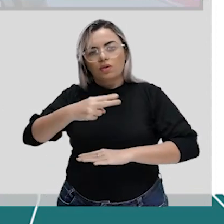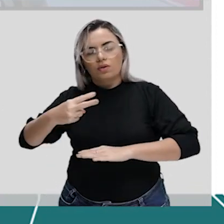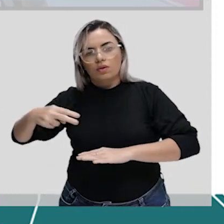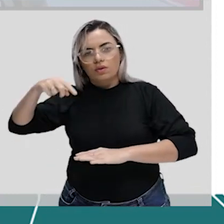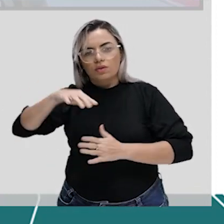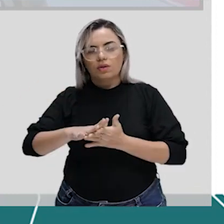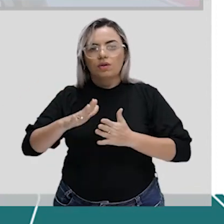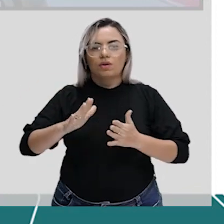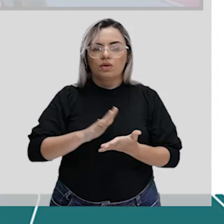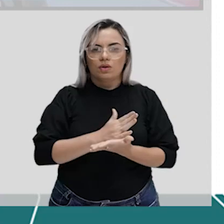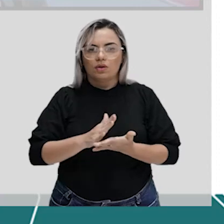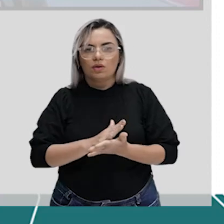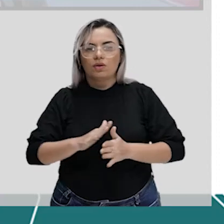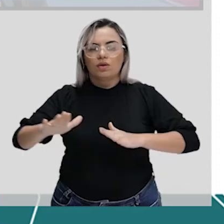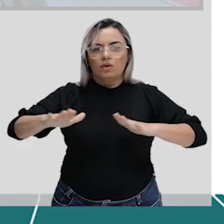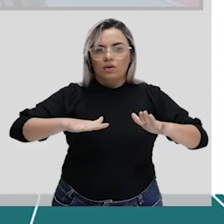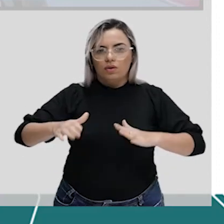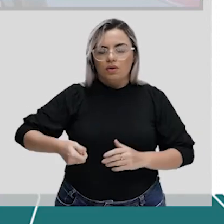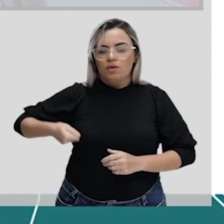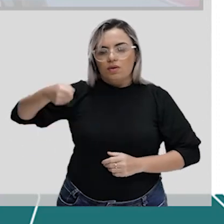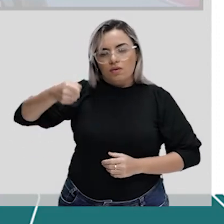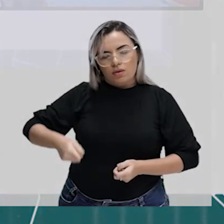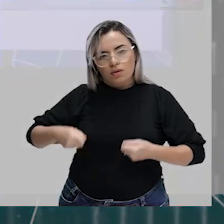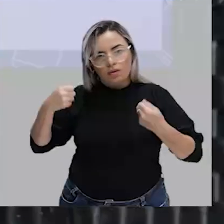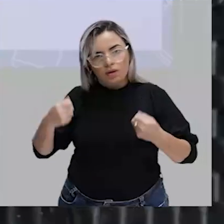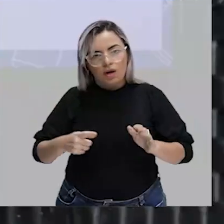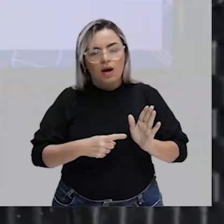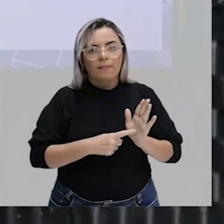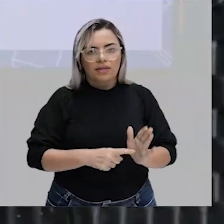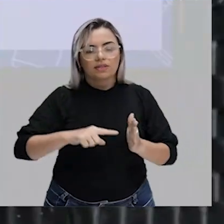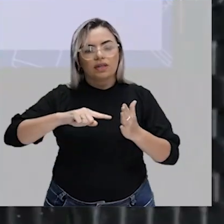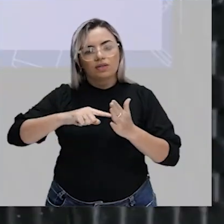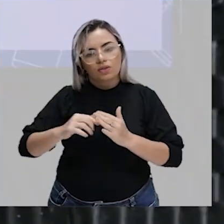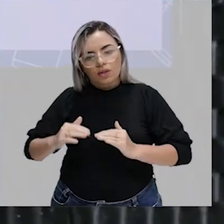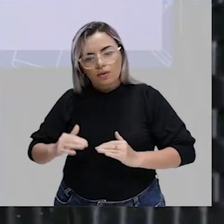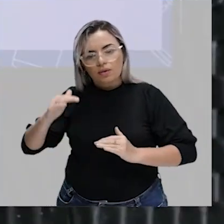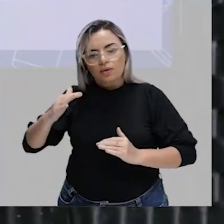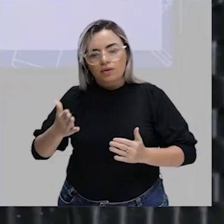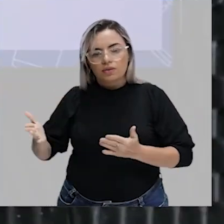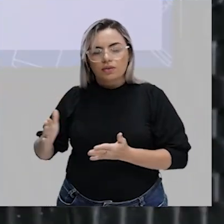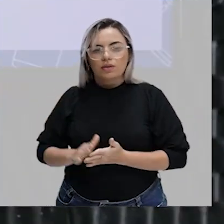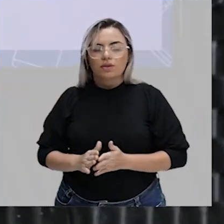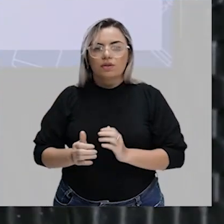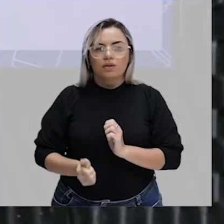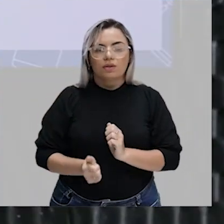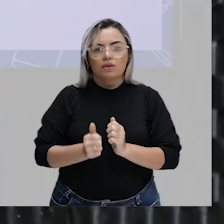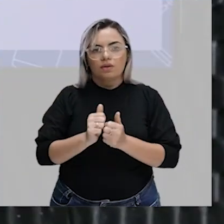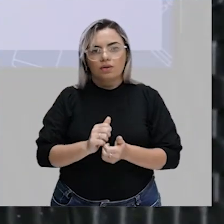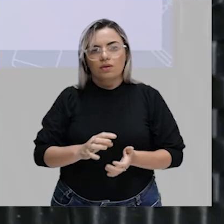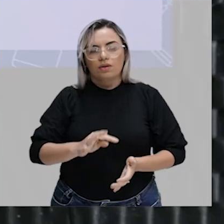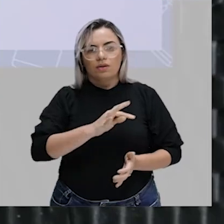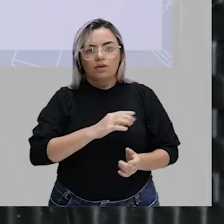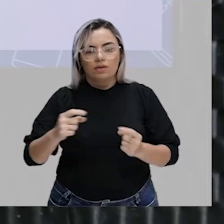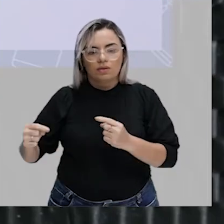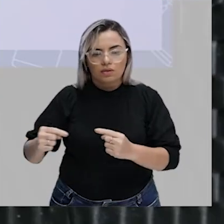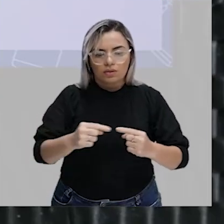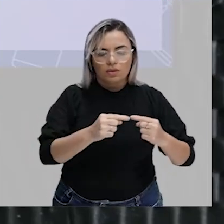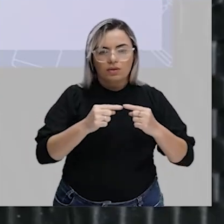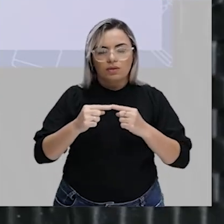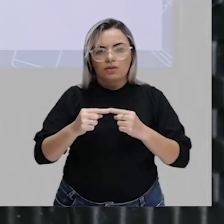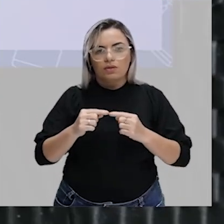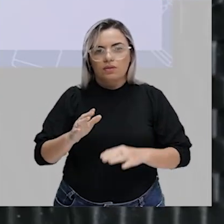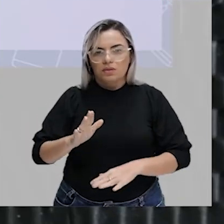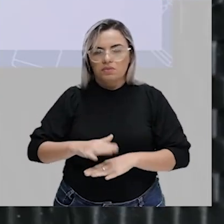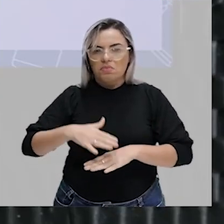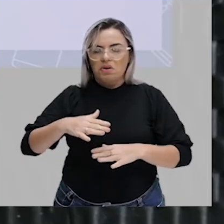alguns movimentos são obrigatórios a serem realizados pelos atletas. Como é um esporte técnico combinatório, quanto